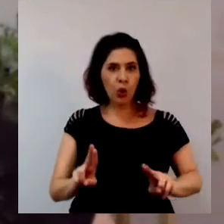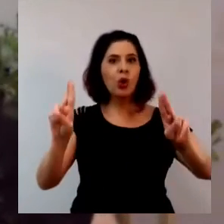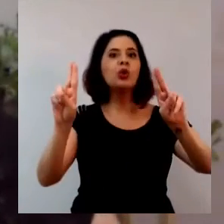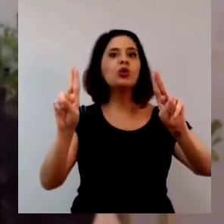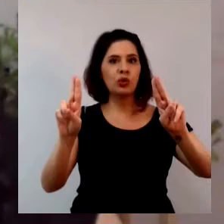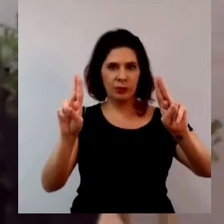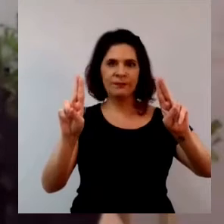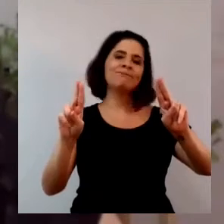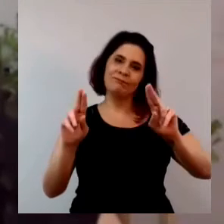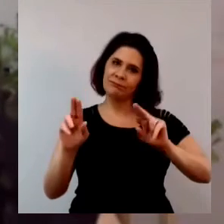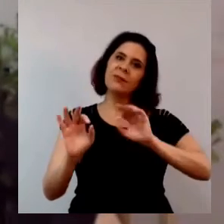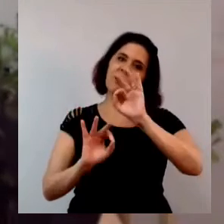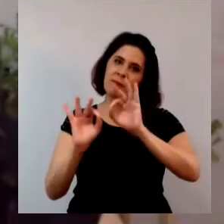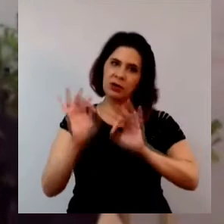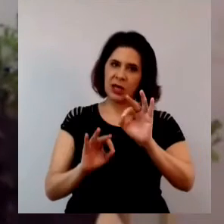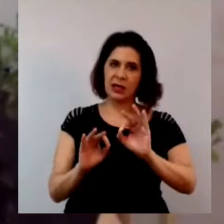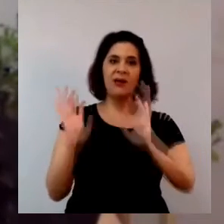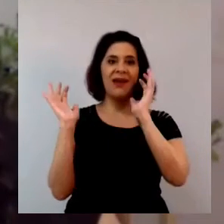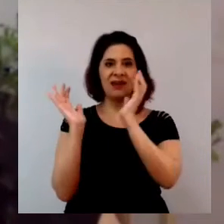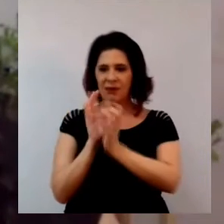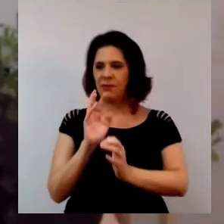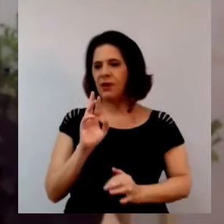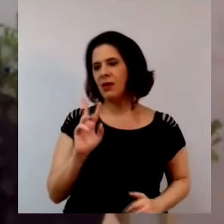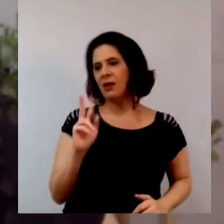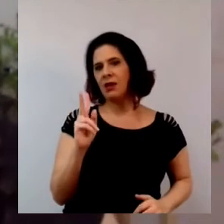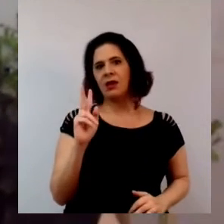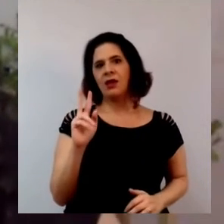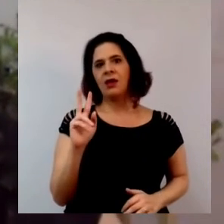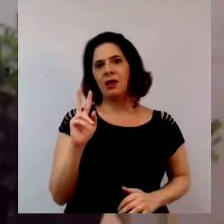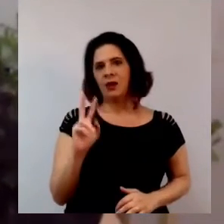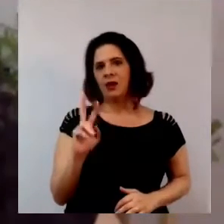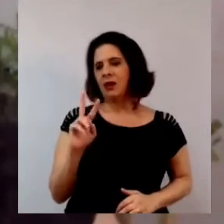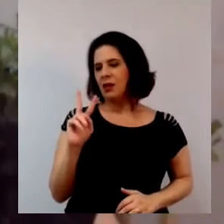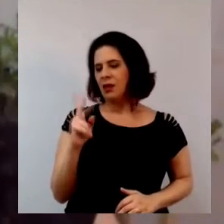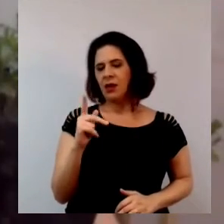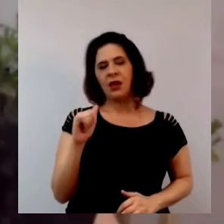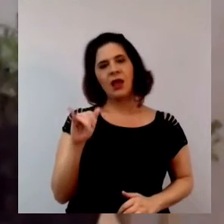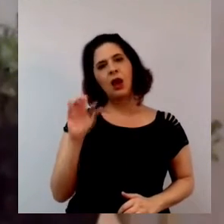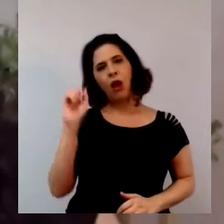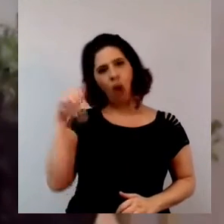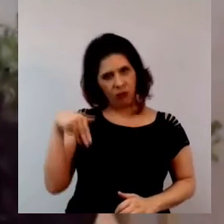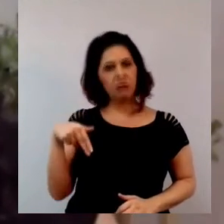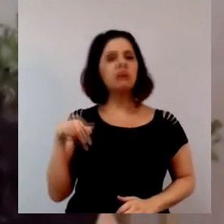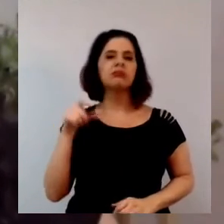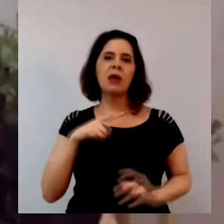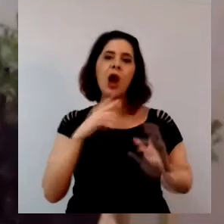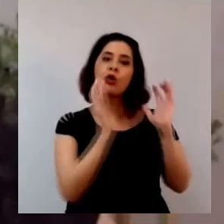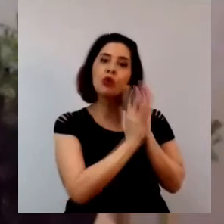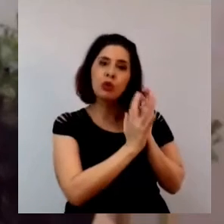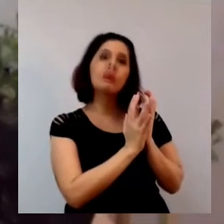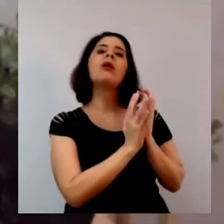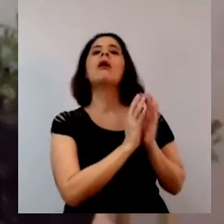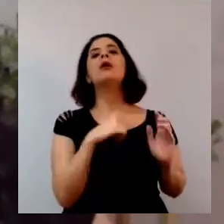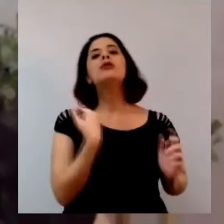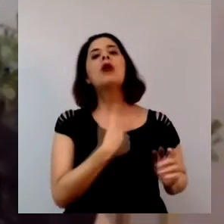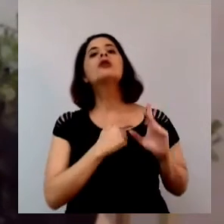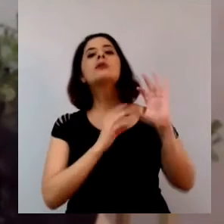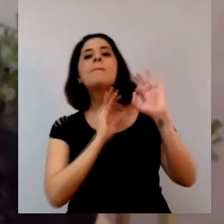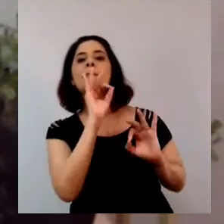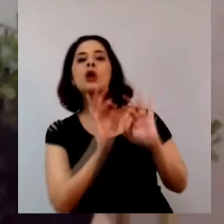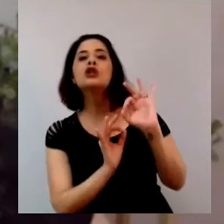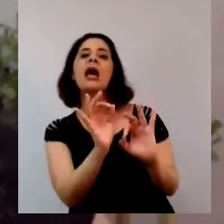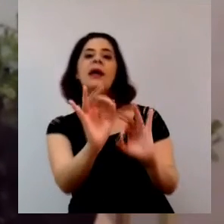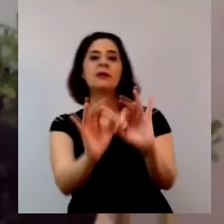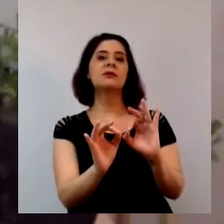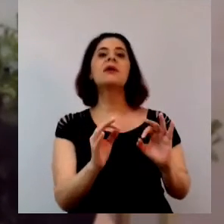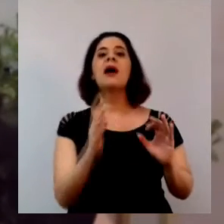Halo, a tradução de Team Halo em inglês. E nesse projeto, nós, cientistas, fomos convidados a mostrar o nosso